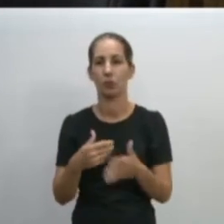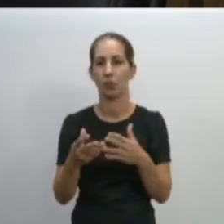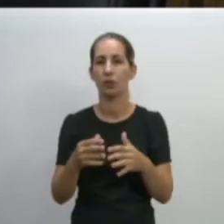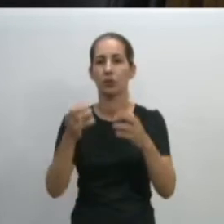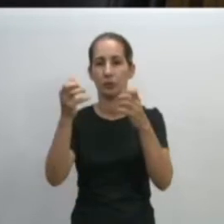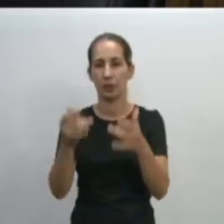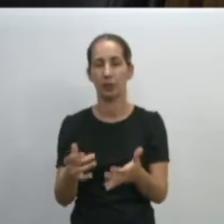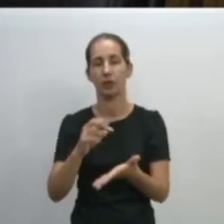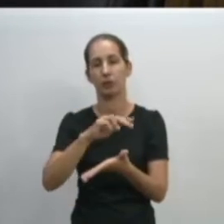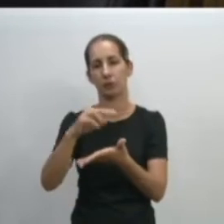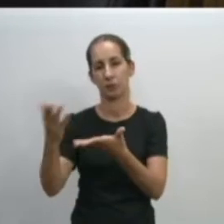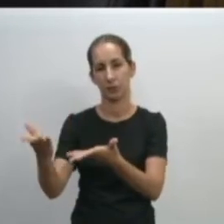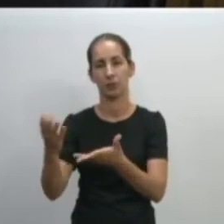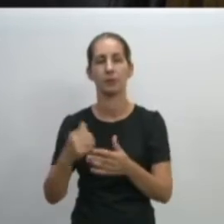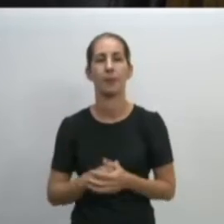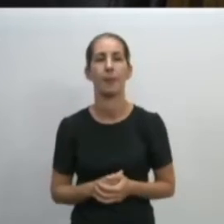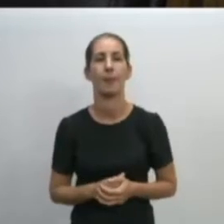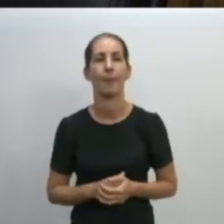outras providências.